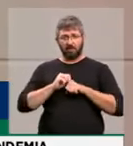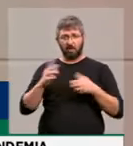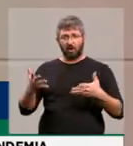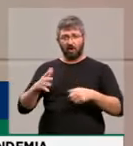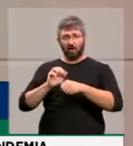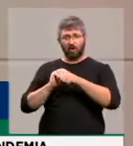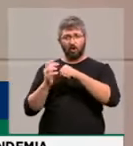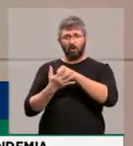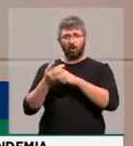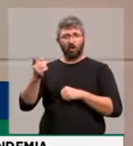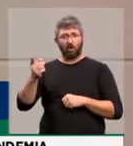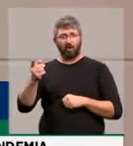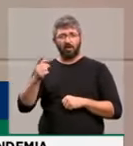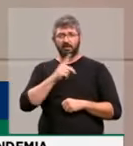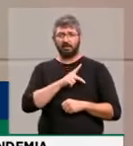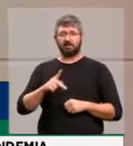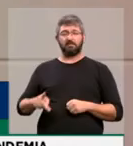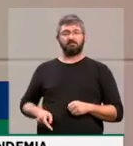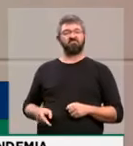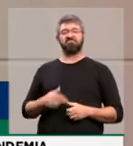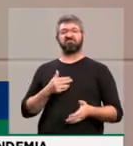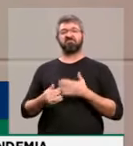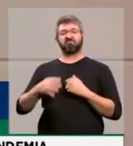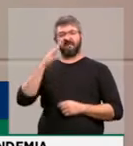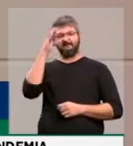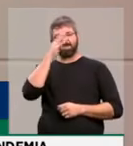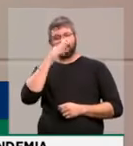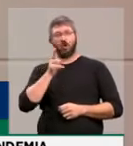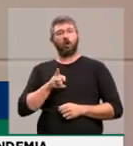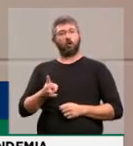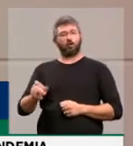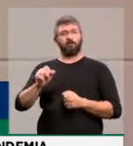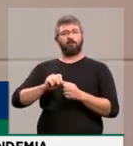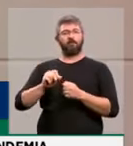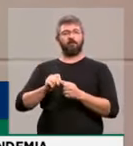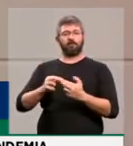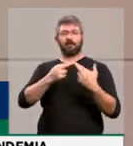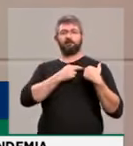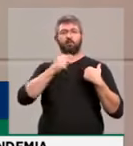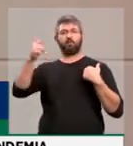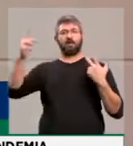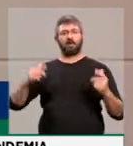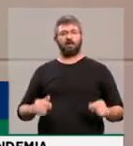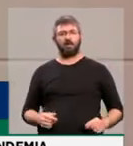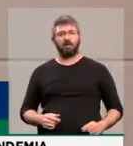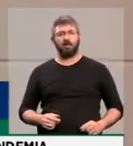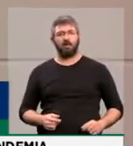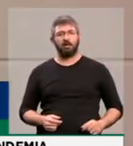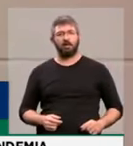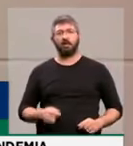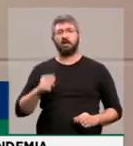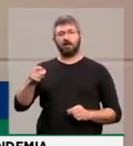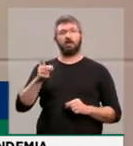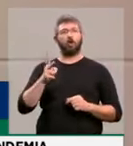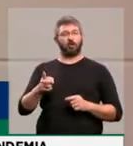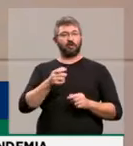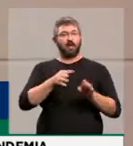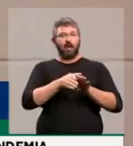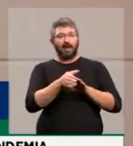grave vírus, o presidente continua agindo de forma irresponsável. Continua